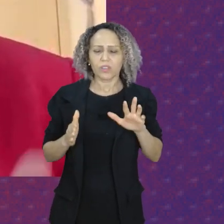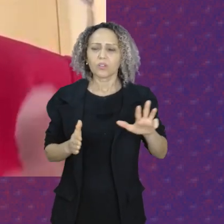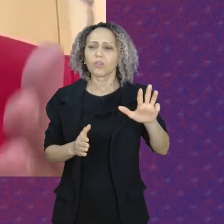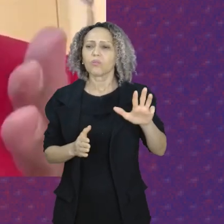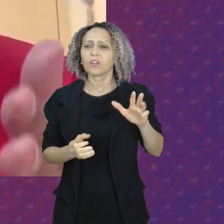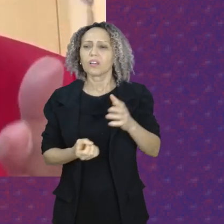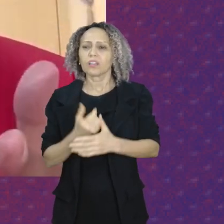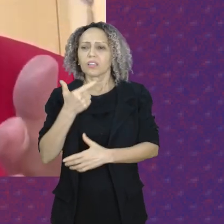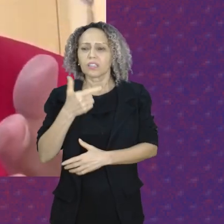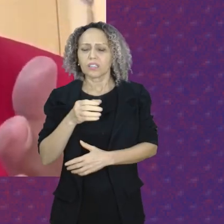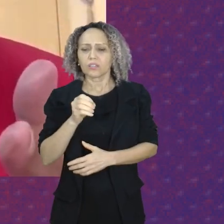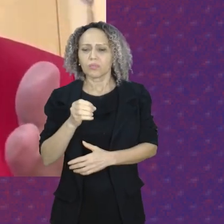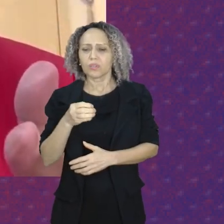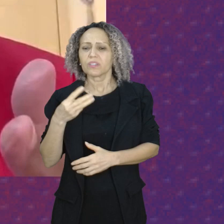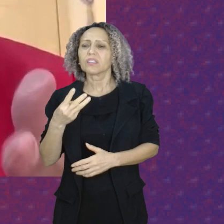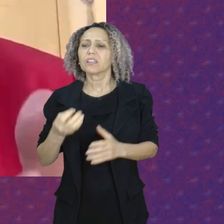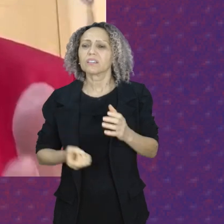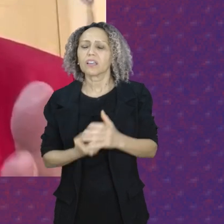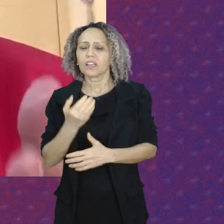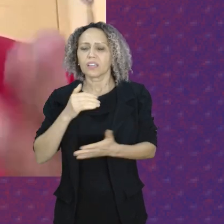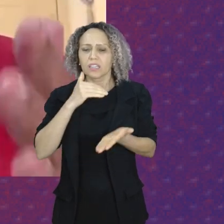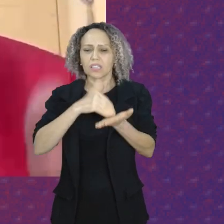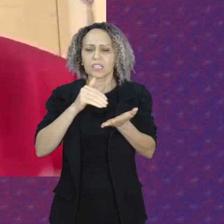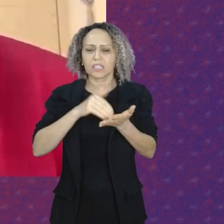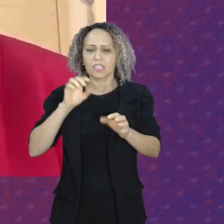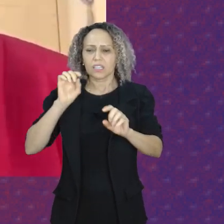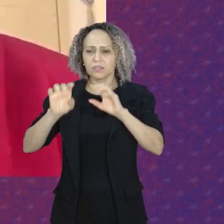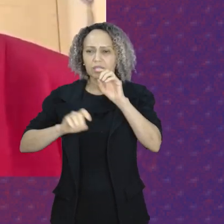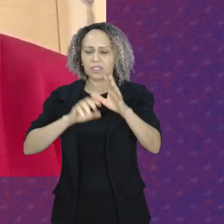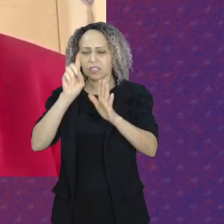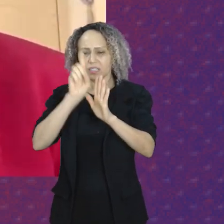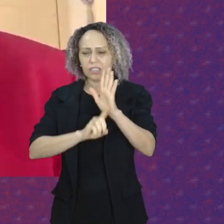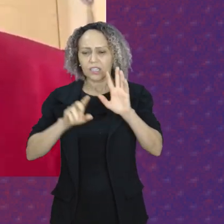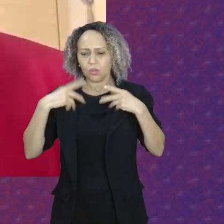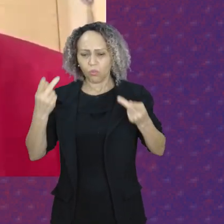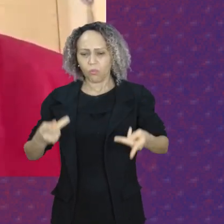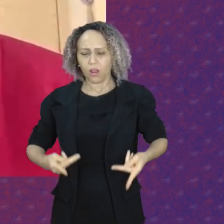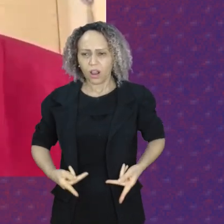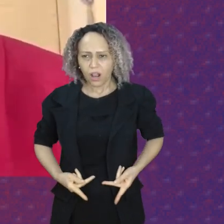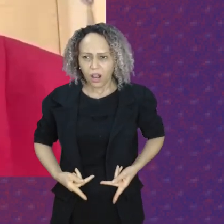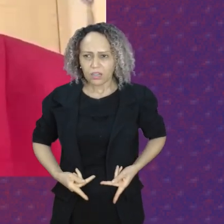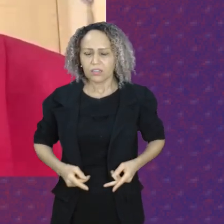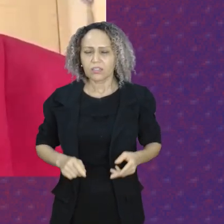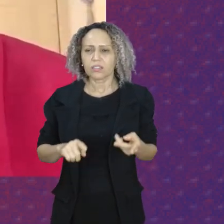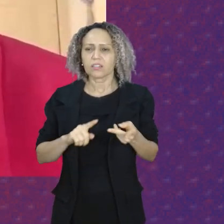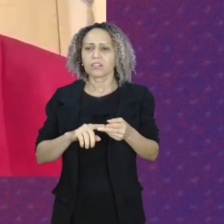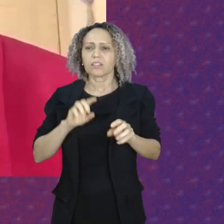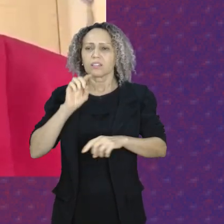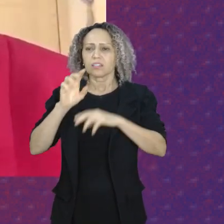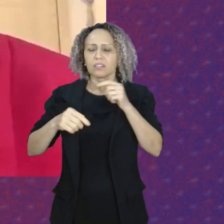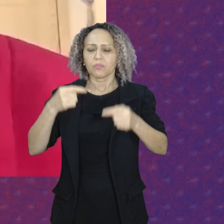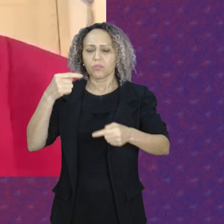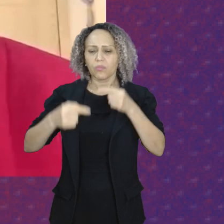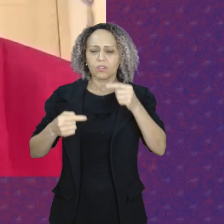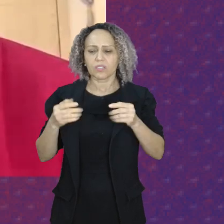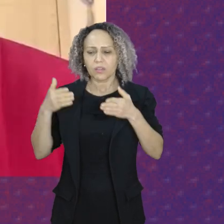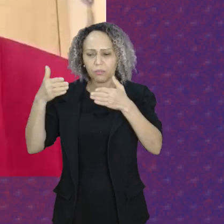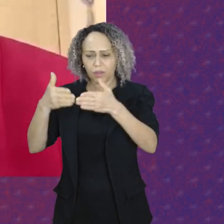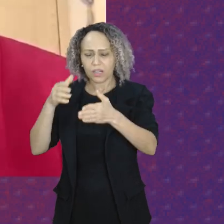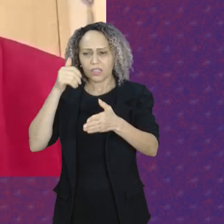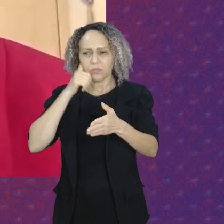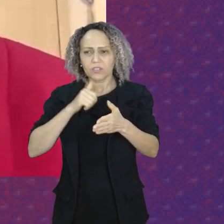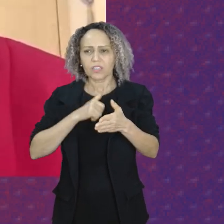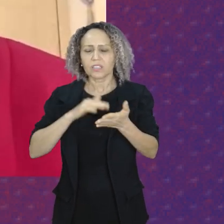criadas as secretarias especiais, né, de direitos humanos, a especial de políticas para as mulheres